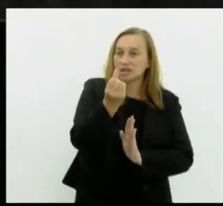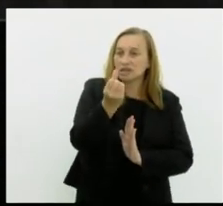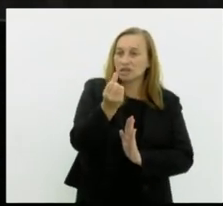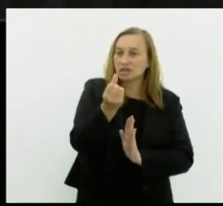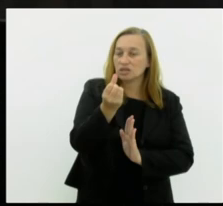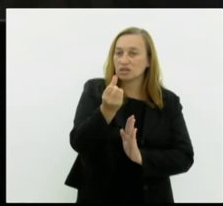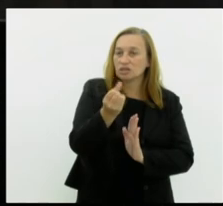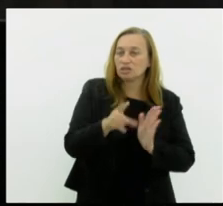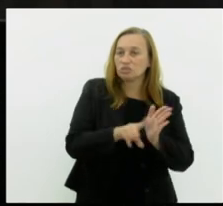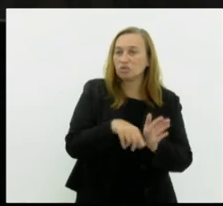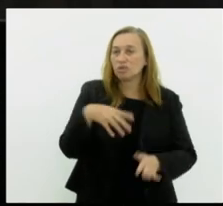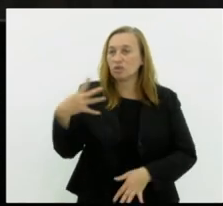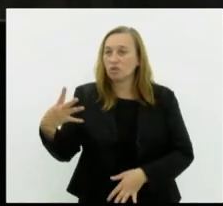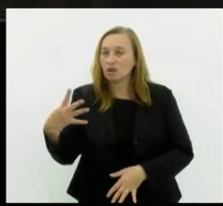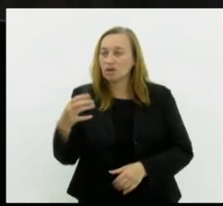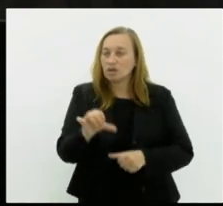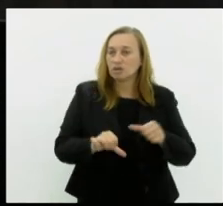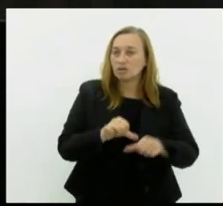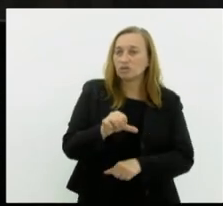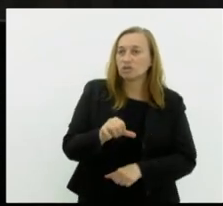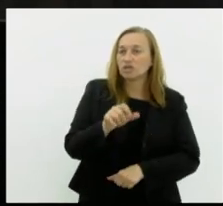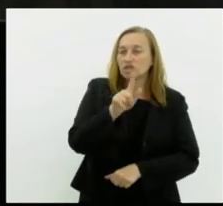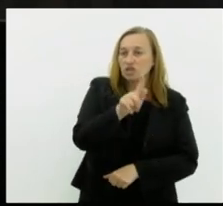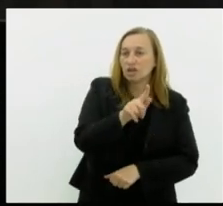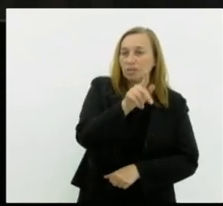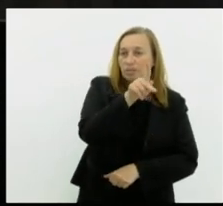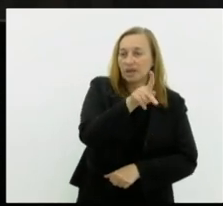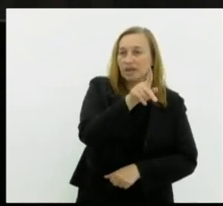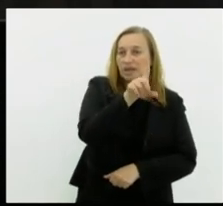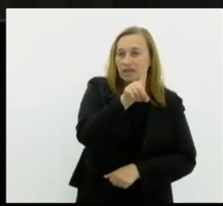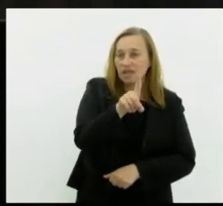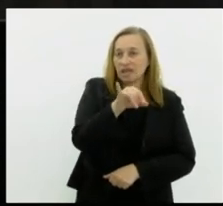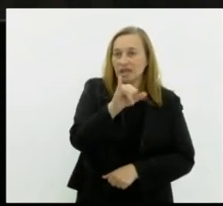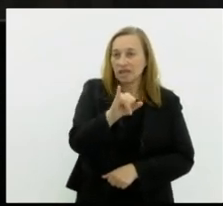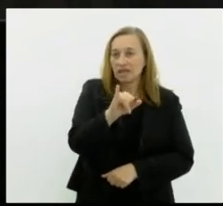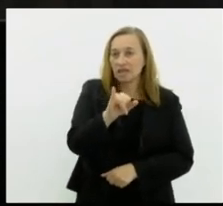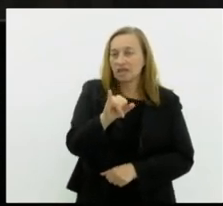4 e trocou o IGPDI por IPCA.